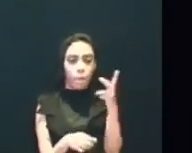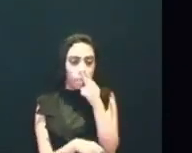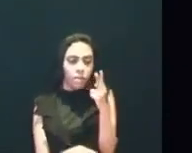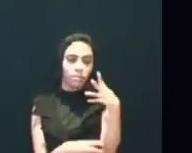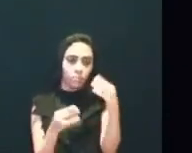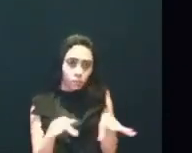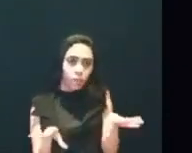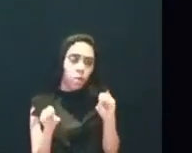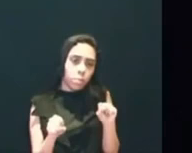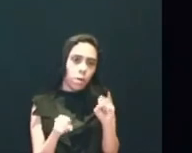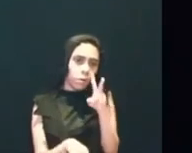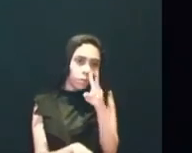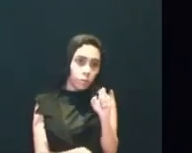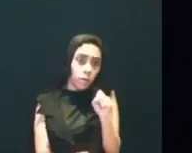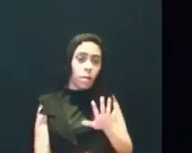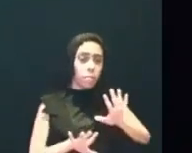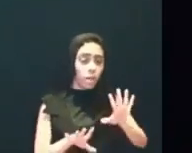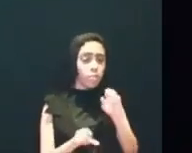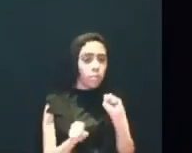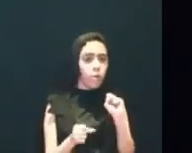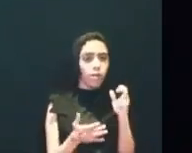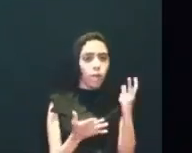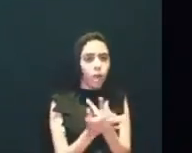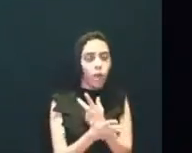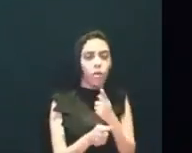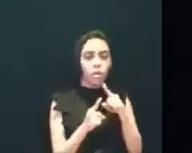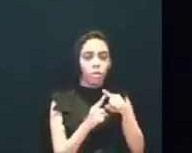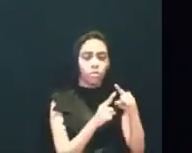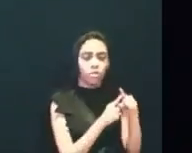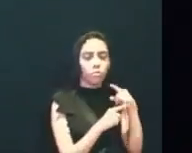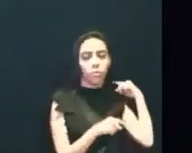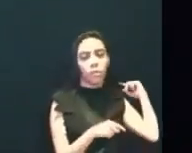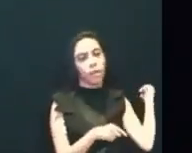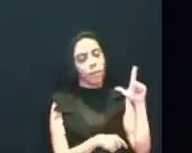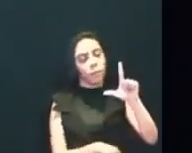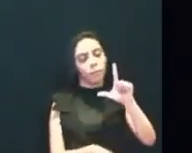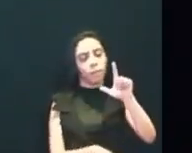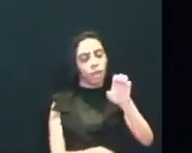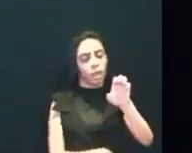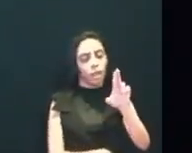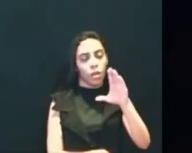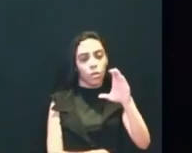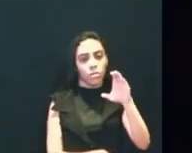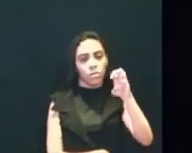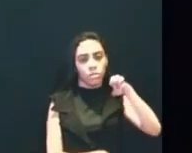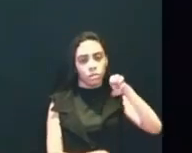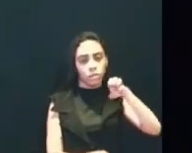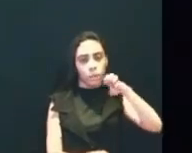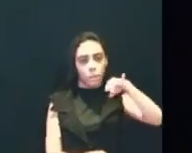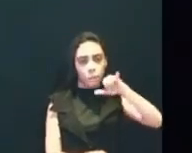tóxicas. Ele pode desenvolver até mesmo uma leucemia secundária, ou seja, ele teve uma